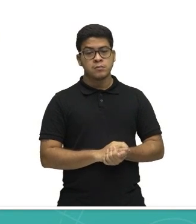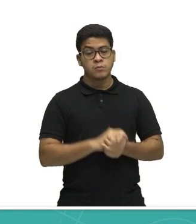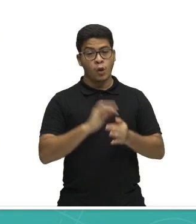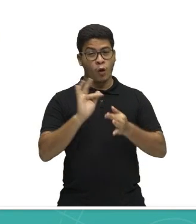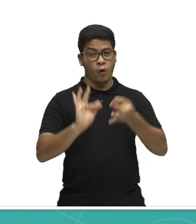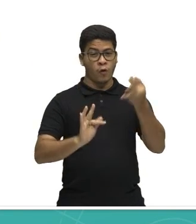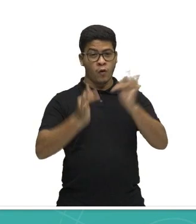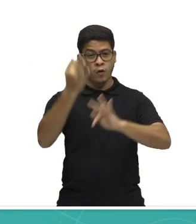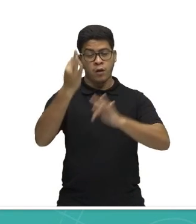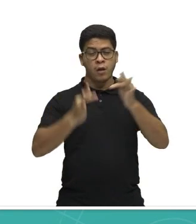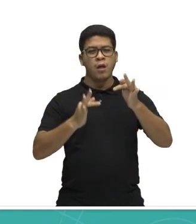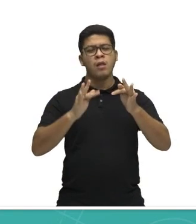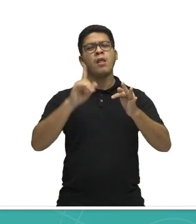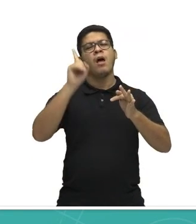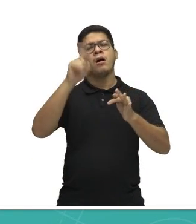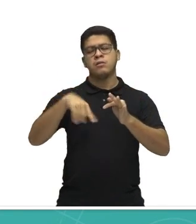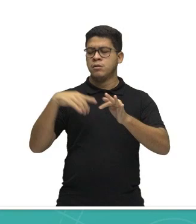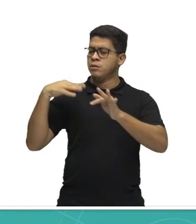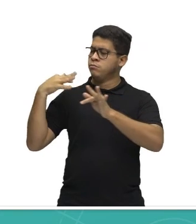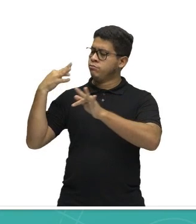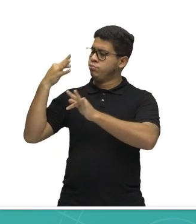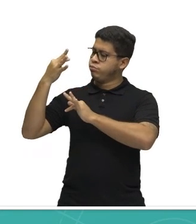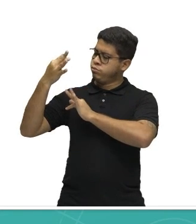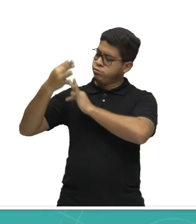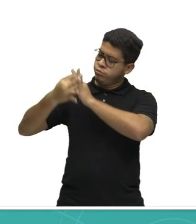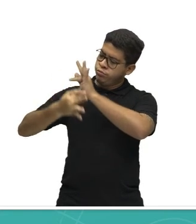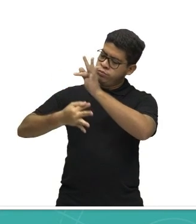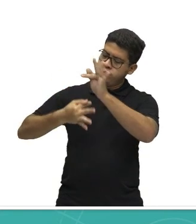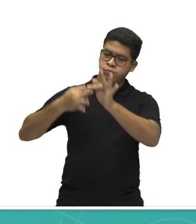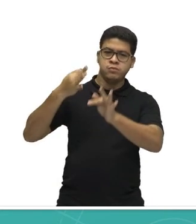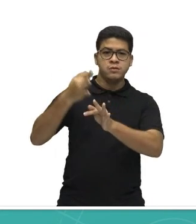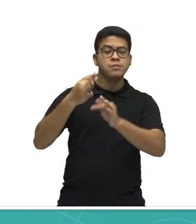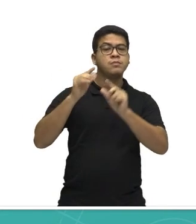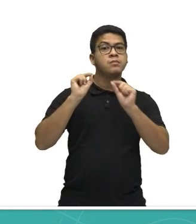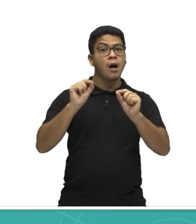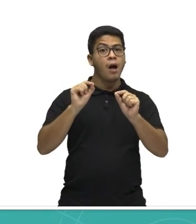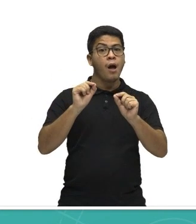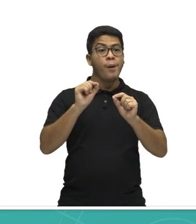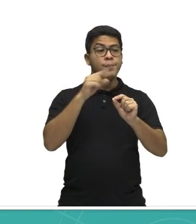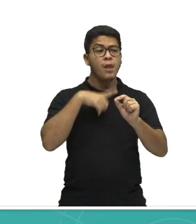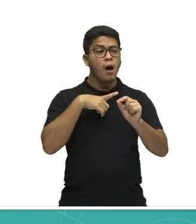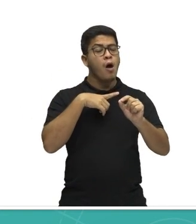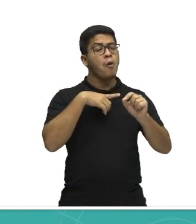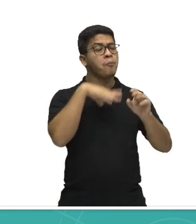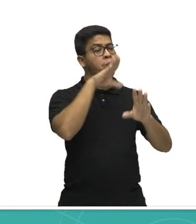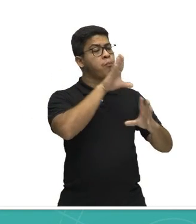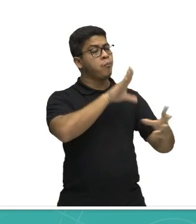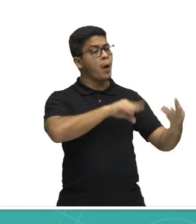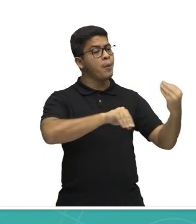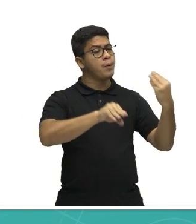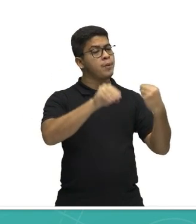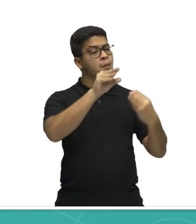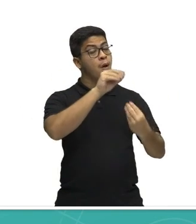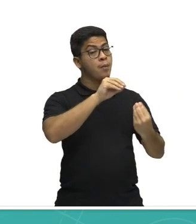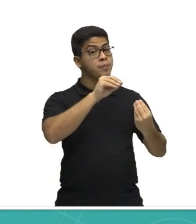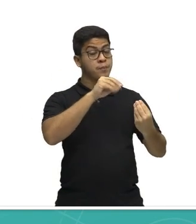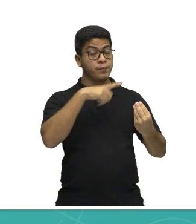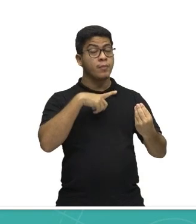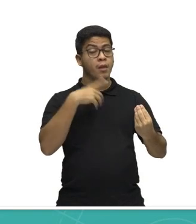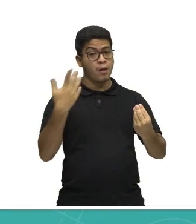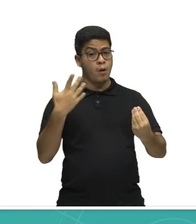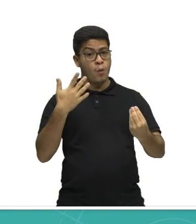é passado de geração em geração através da oralidade. Ou seja, os avós passaram